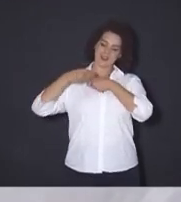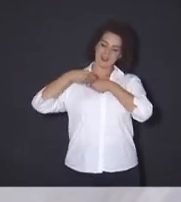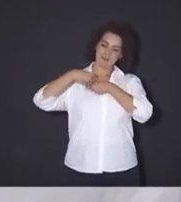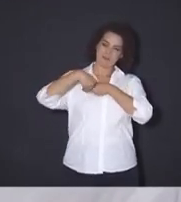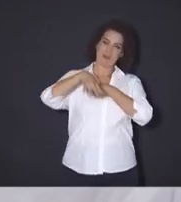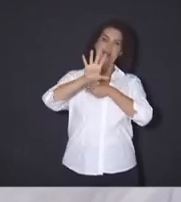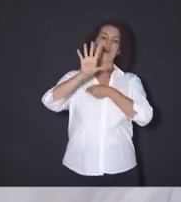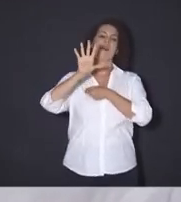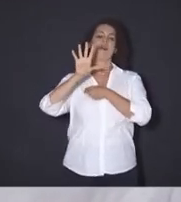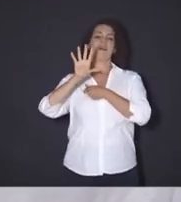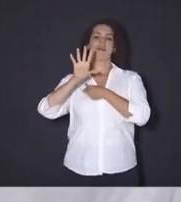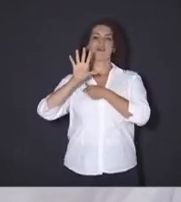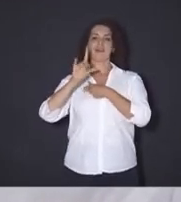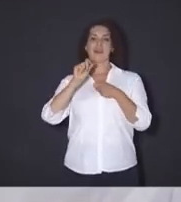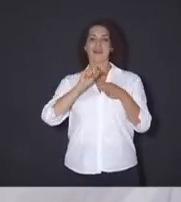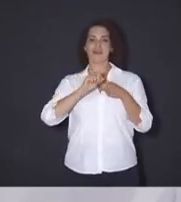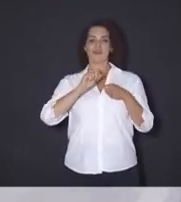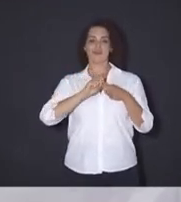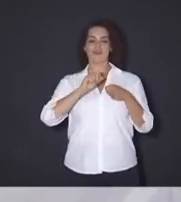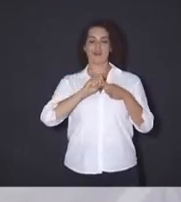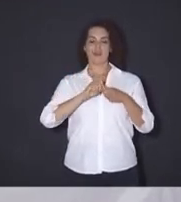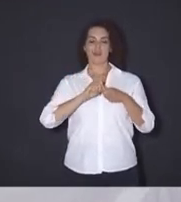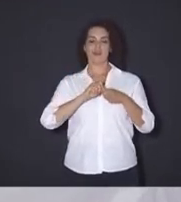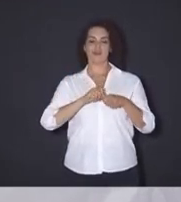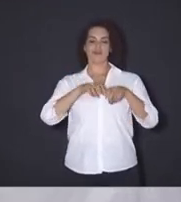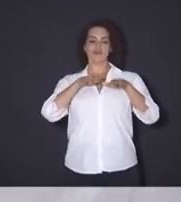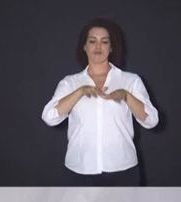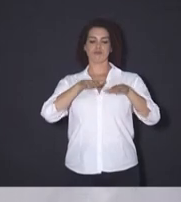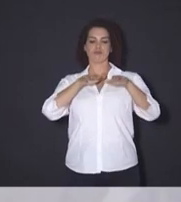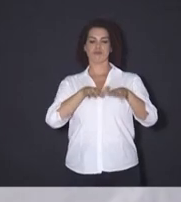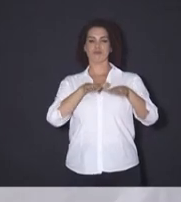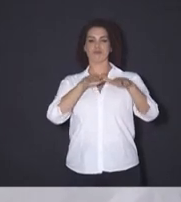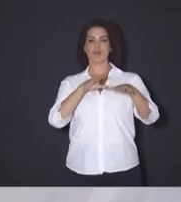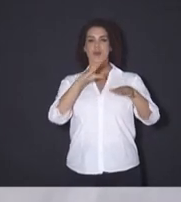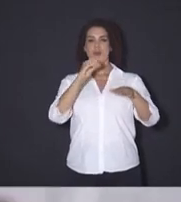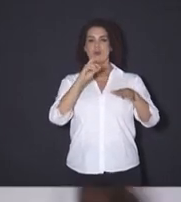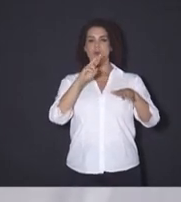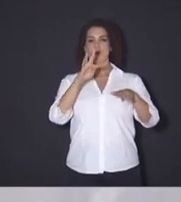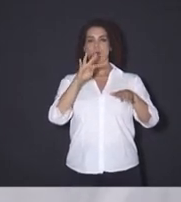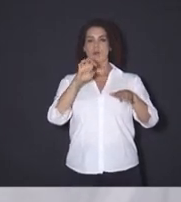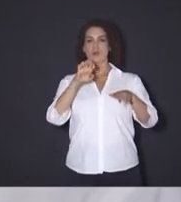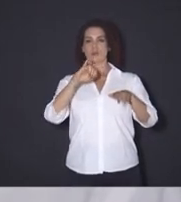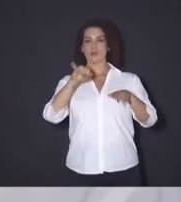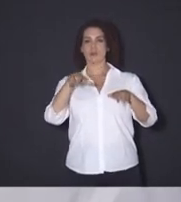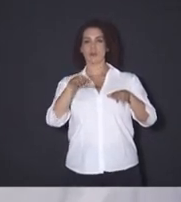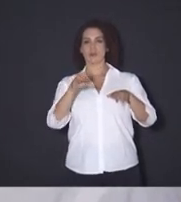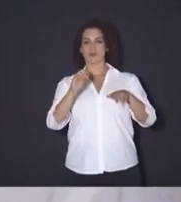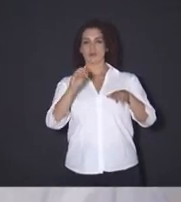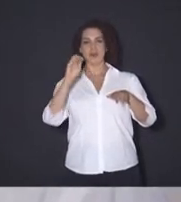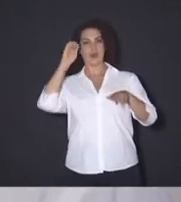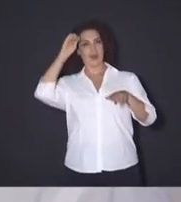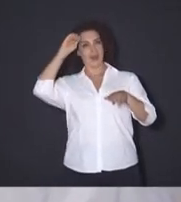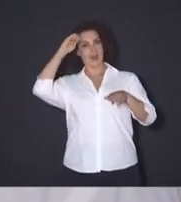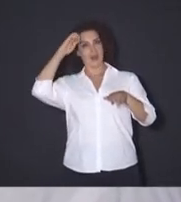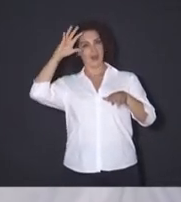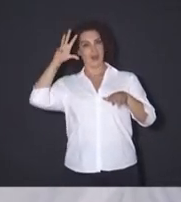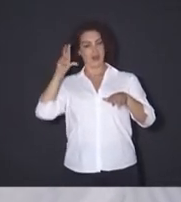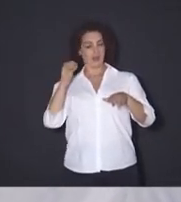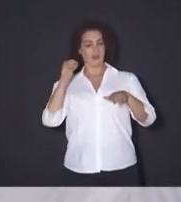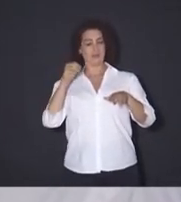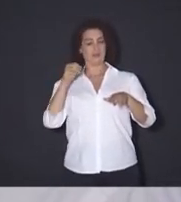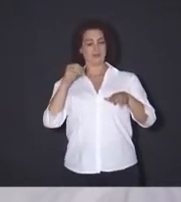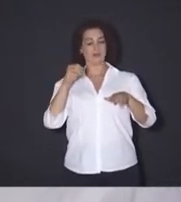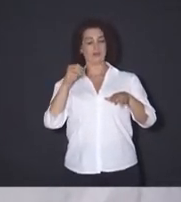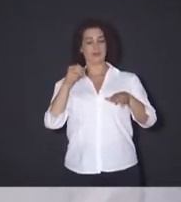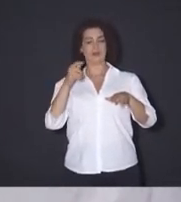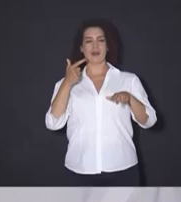quando eu faço o cortejo afro que parece ser algo novo inovador moderno quando as pessoas falam isso